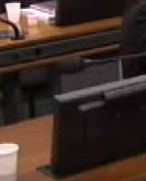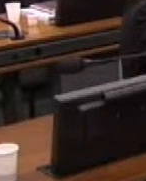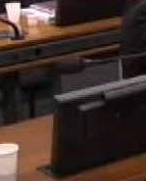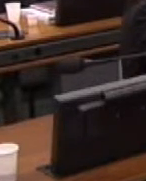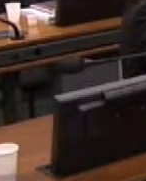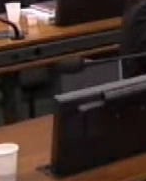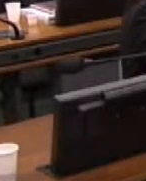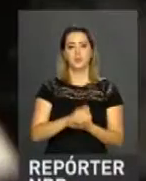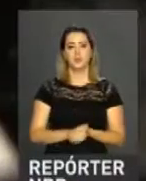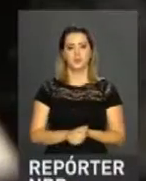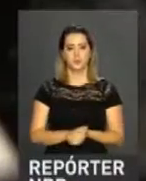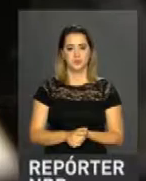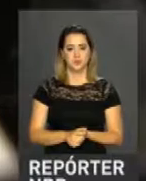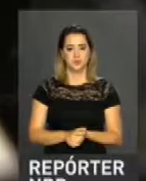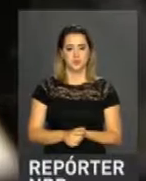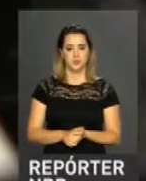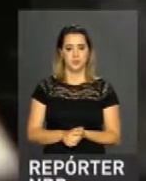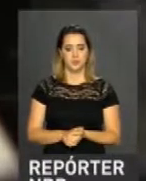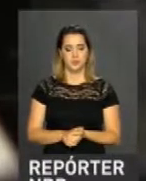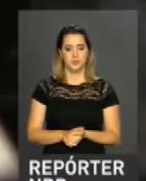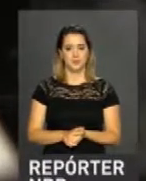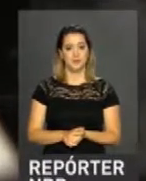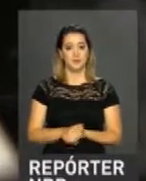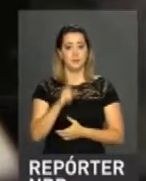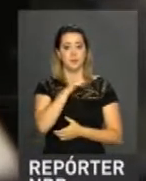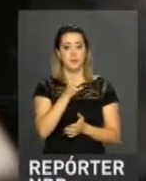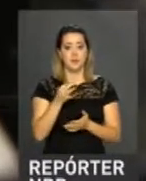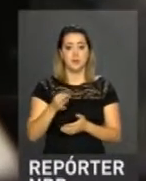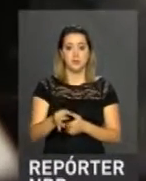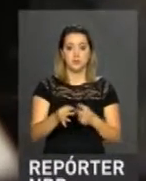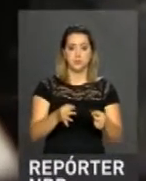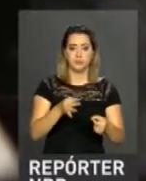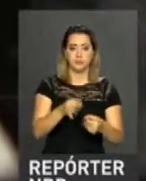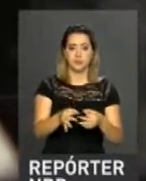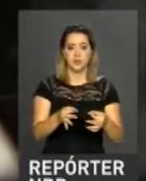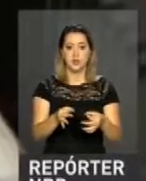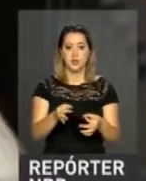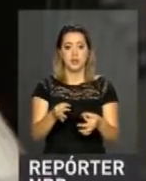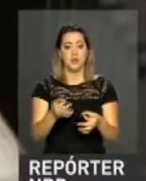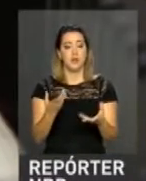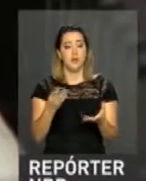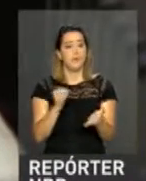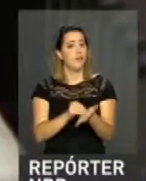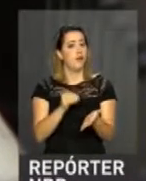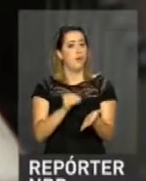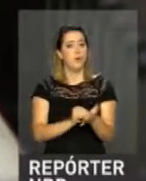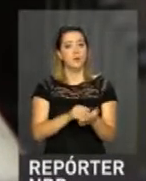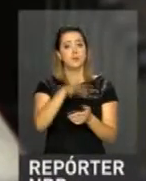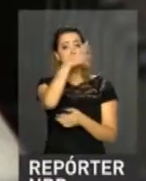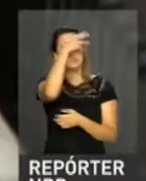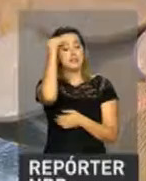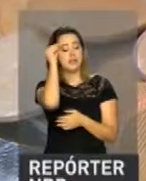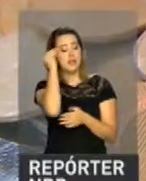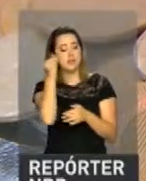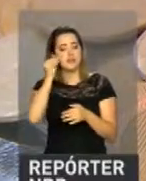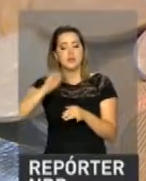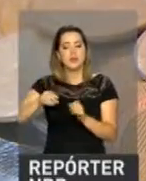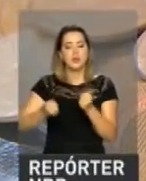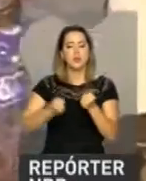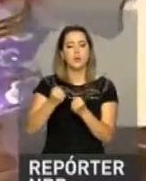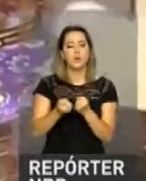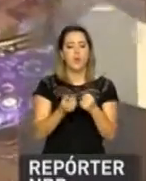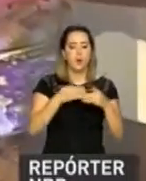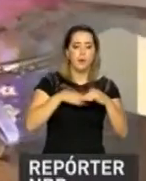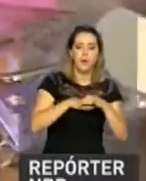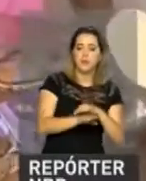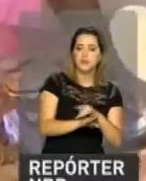funcionam esses investimentos. Cadê o troco? O Banco Central realiza campanha para incentivar os brasileiros a tirarem as moedas de casa. Segundo